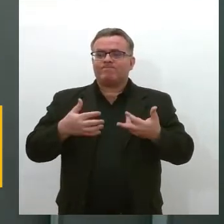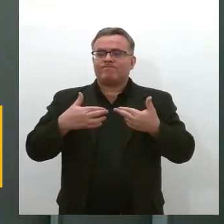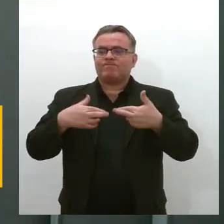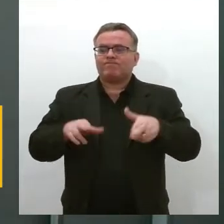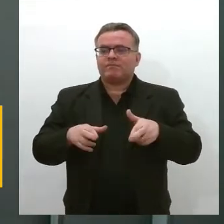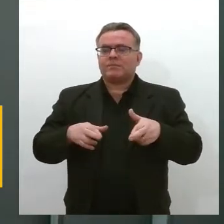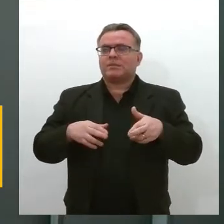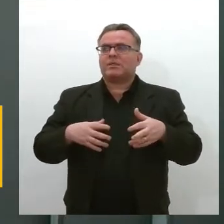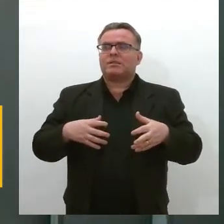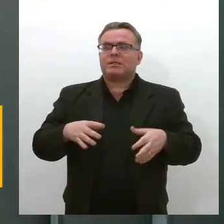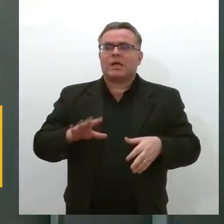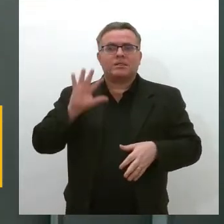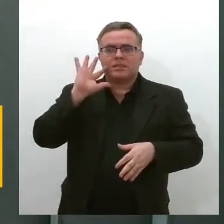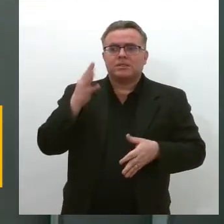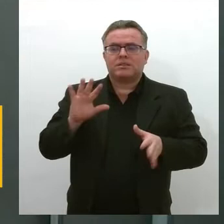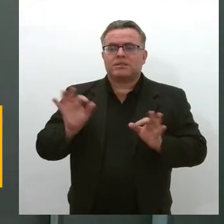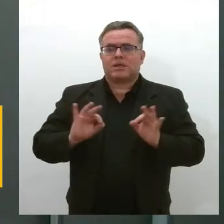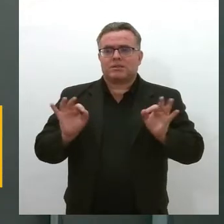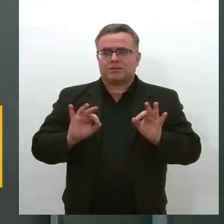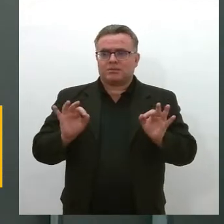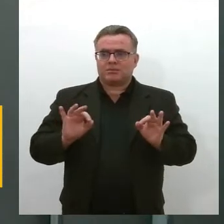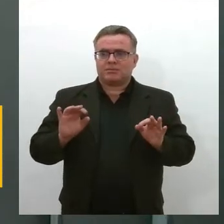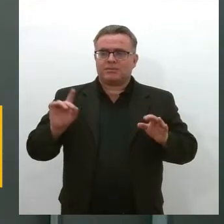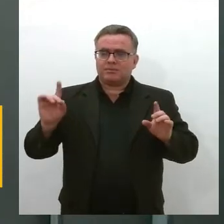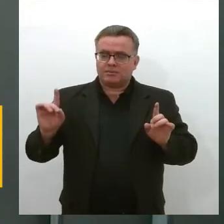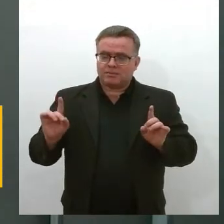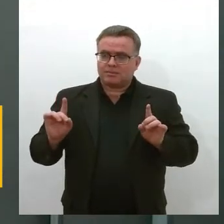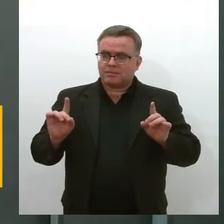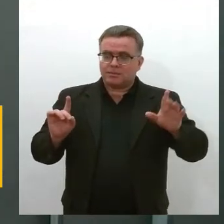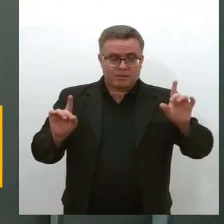forma correta. E isso acaba gerando aí